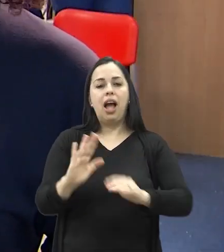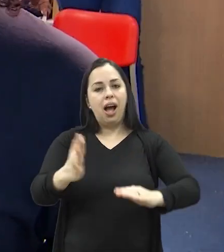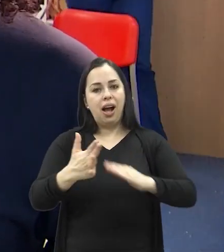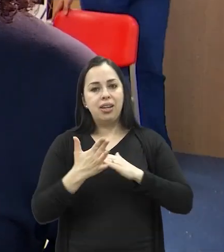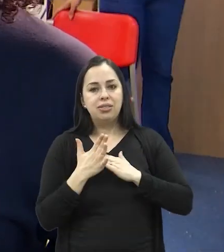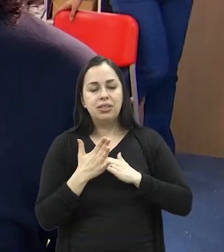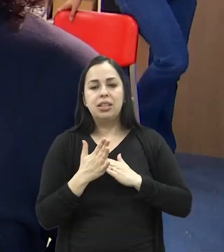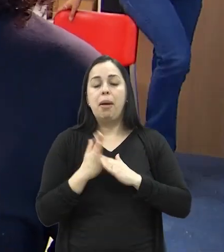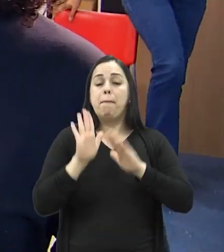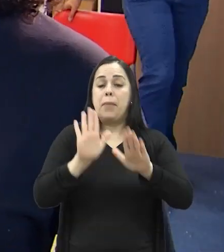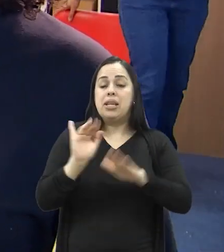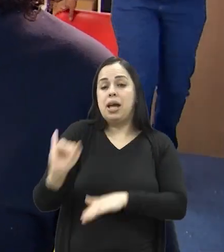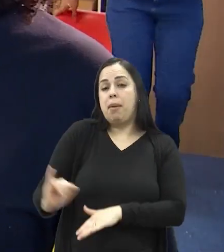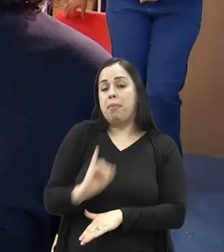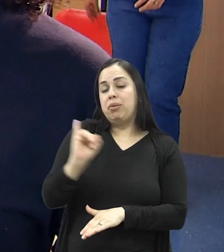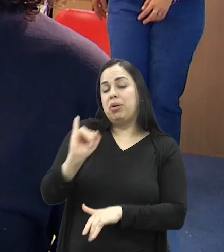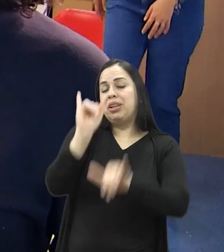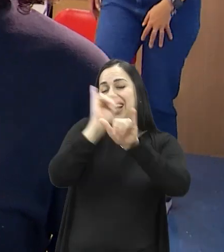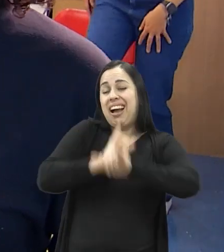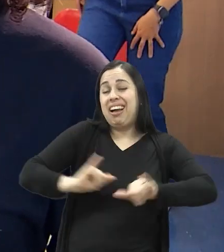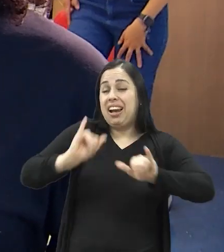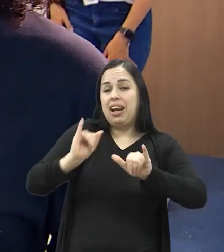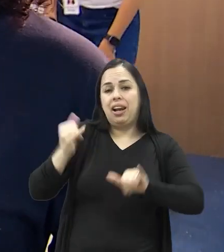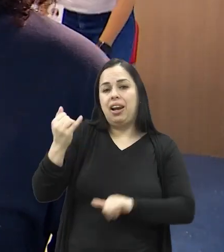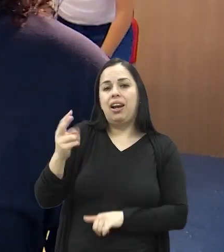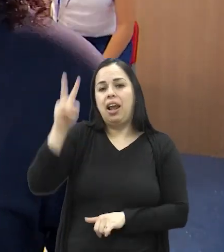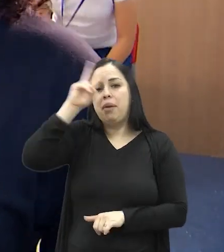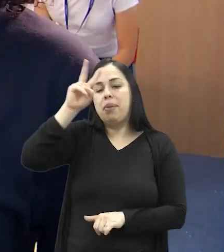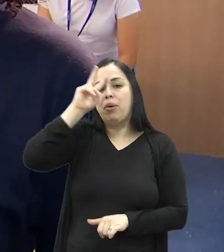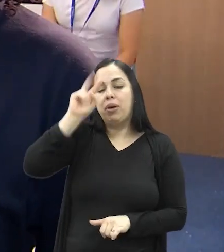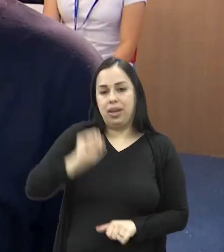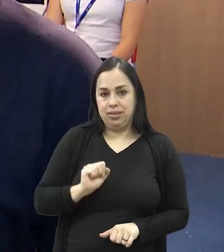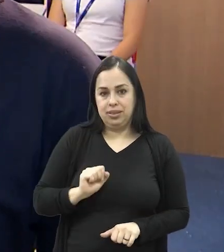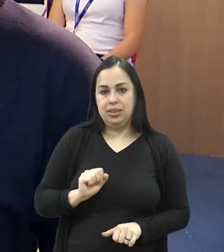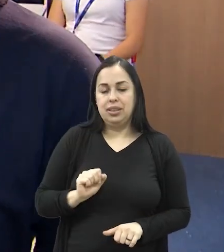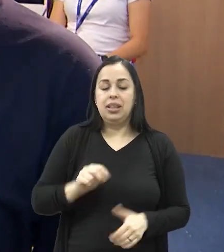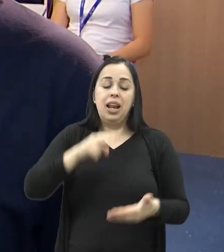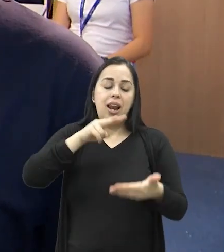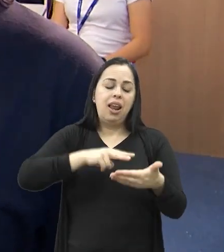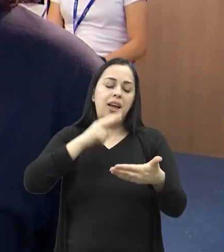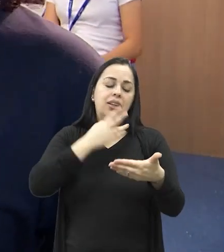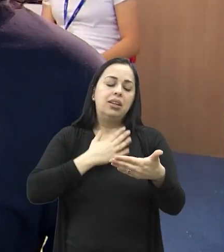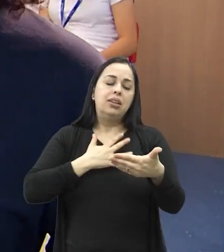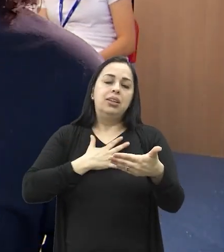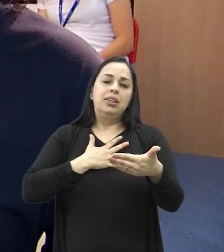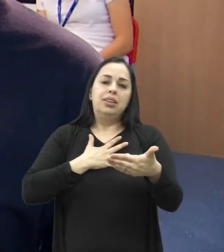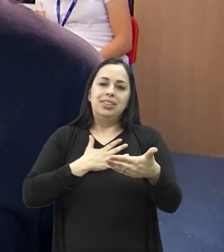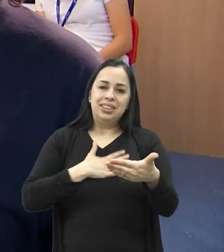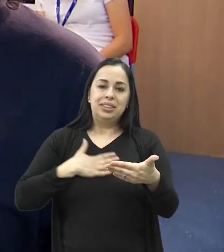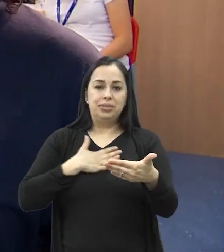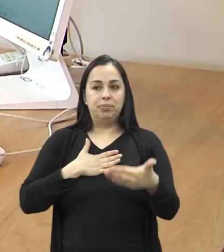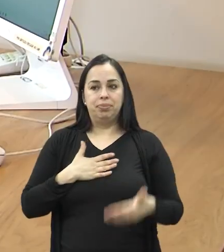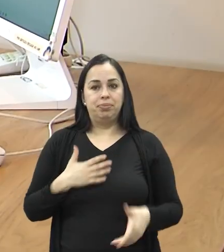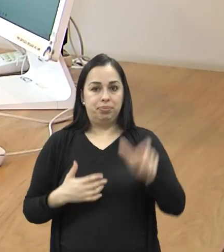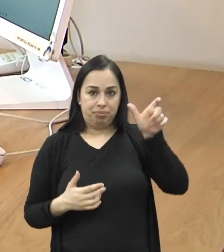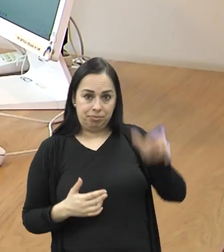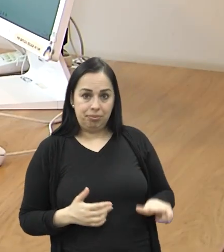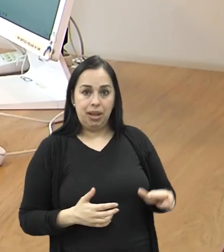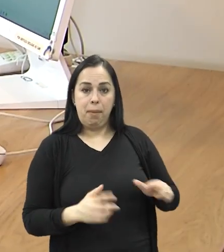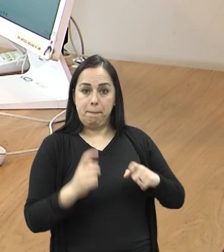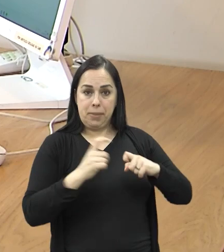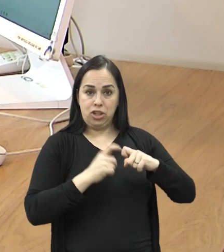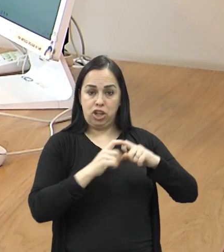esses benefícios, é importante salientar a leitura por prazer, ler por ler. Para